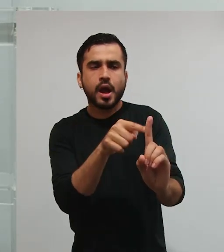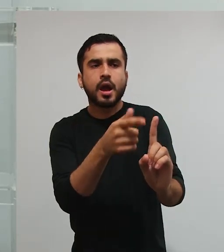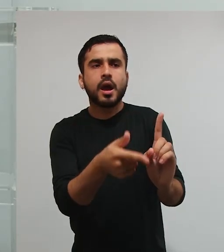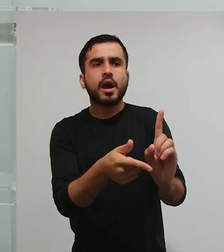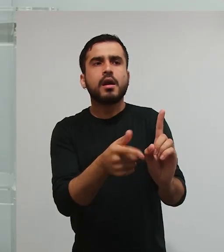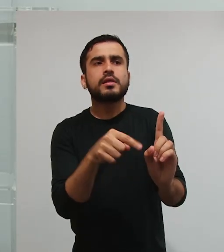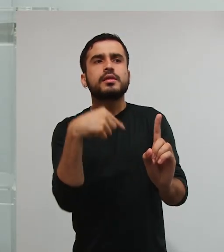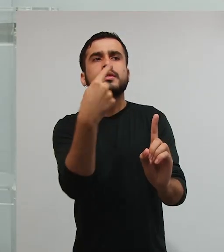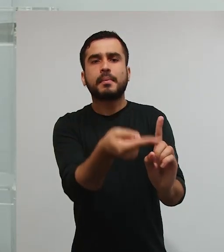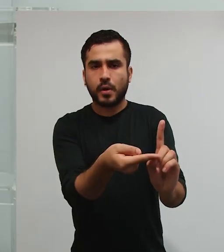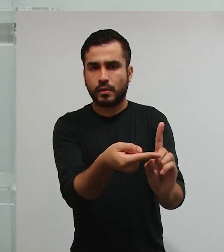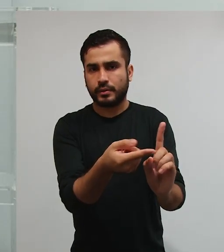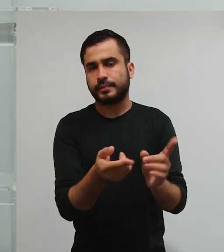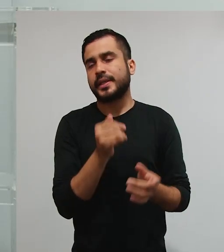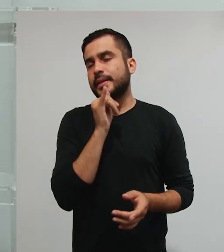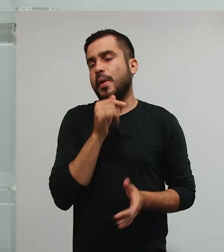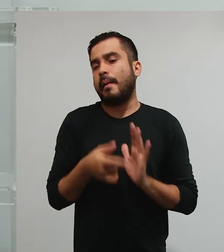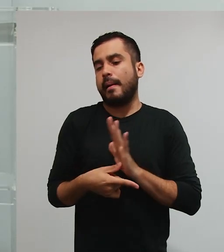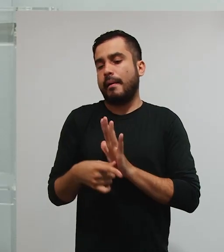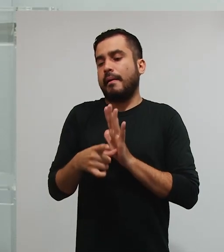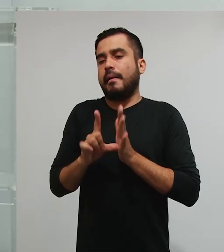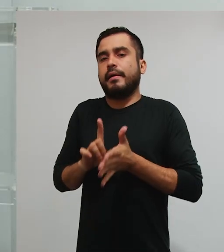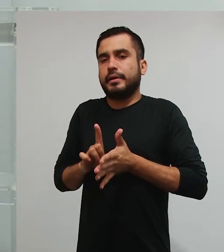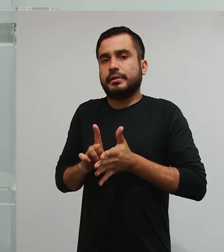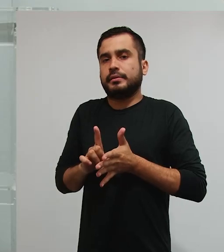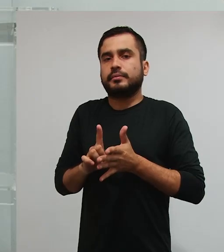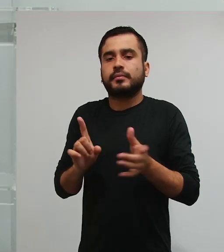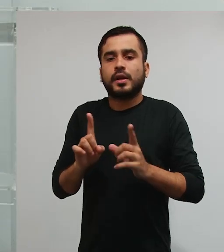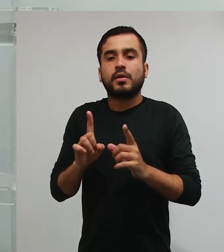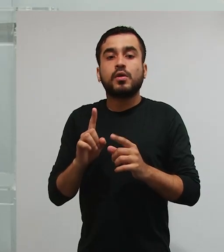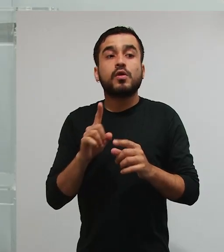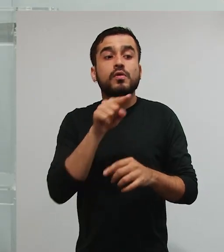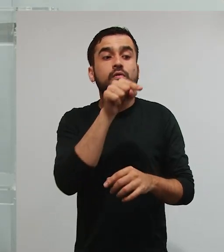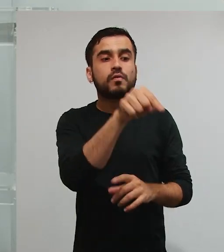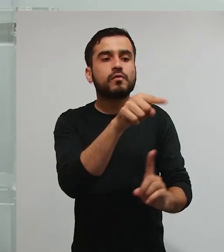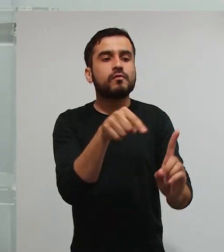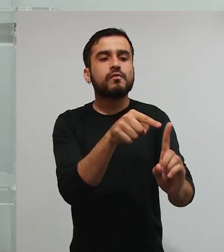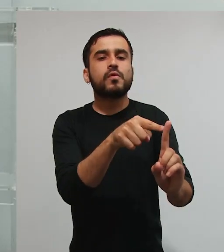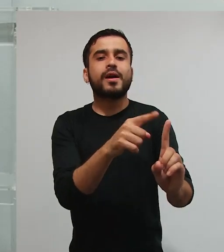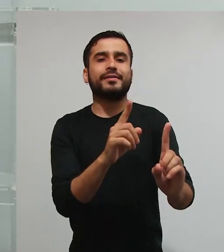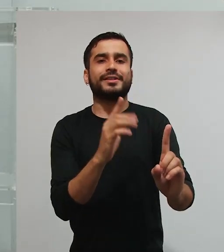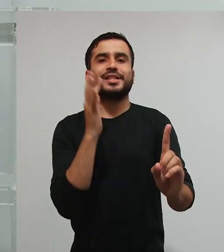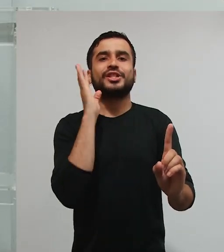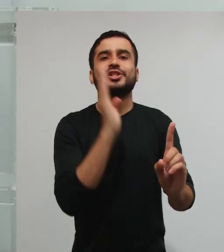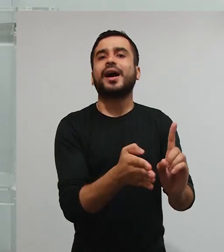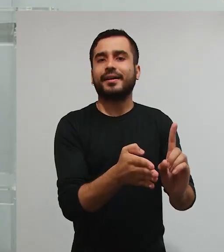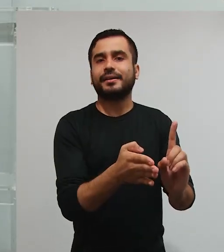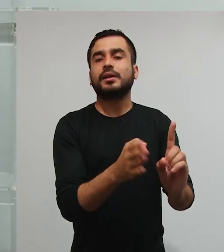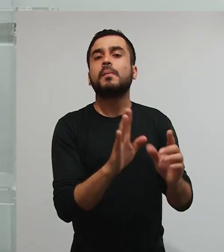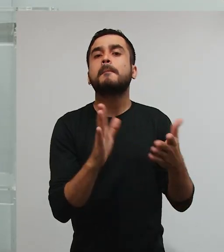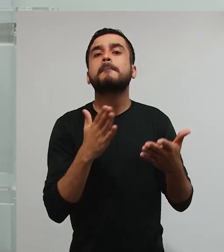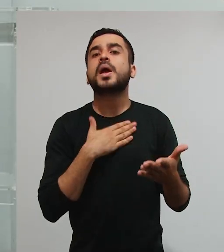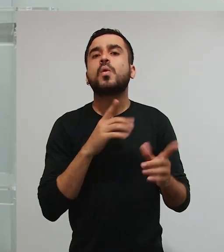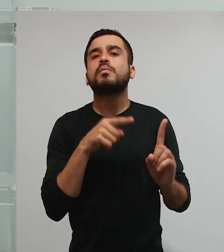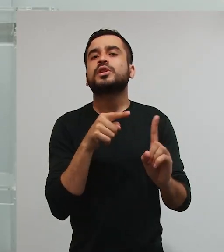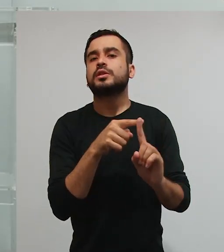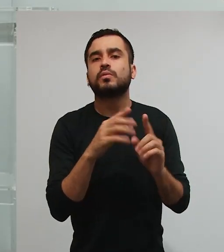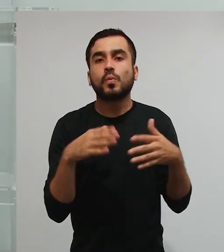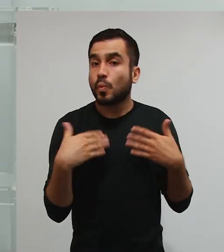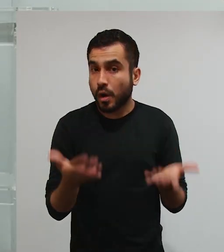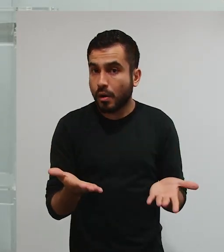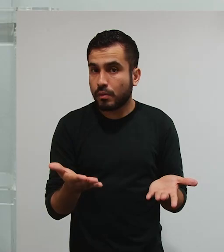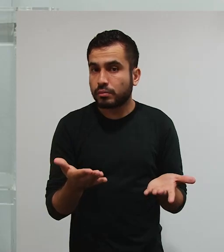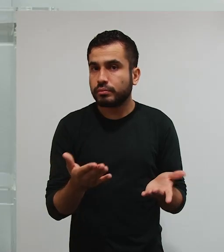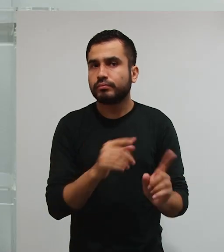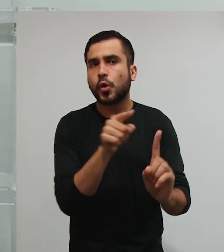não começa com o que vai acontecer, mas com o que você deseja. Né? Qual que é o objetivo? Então,